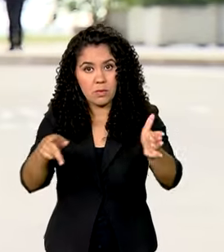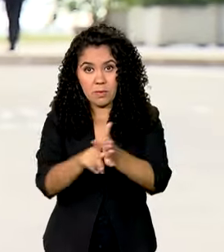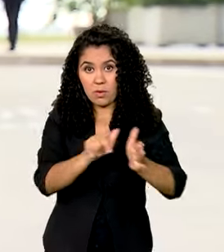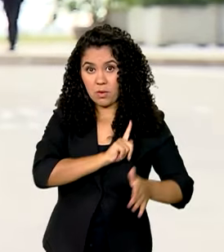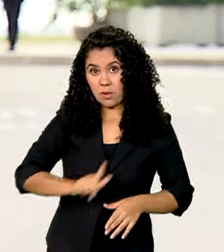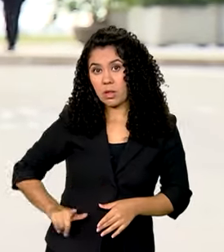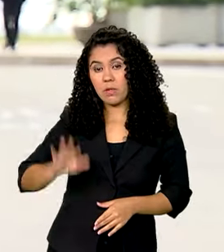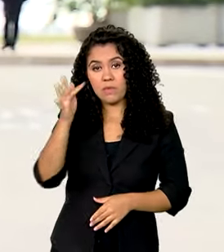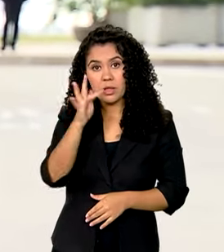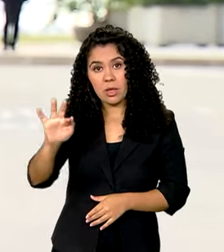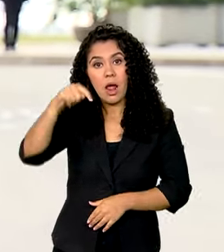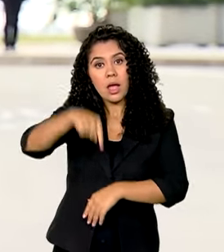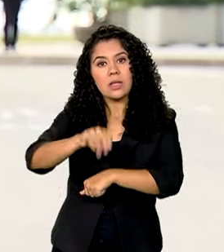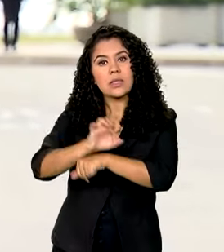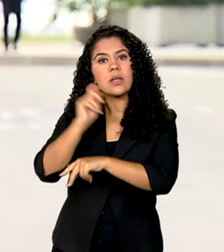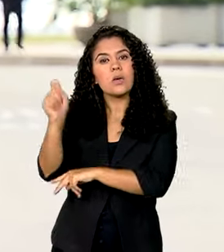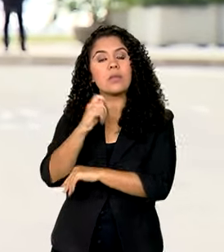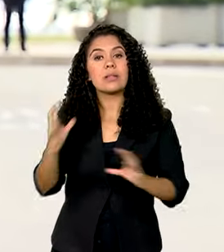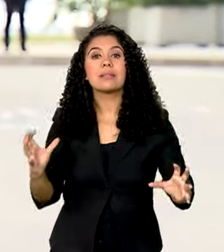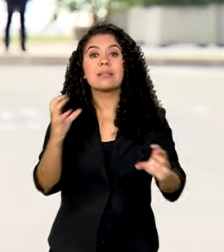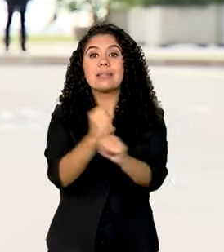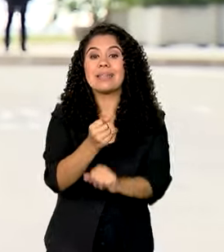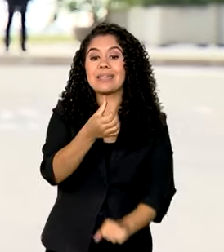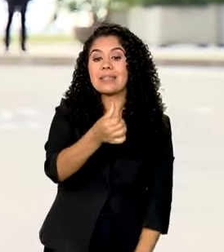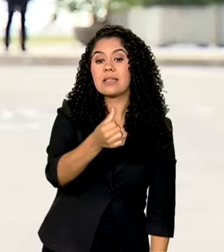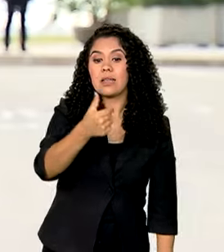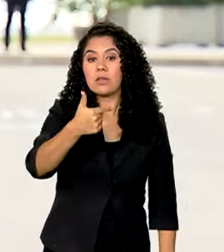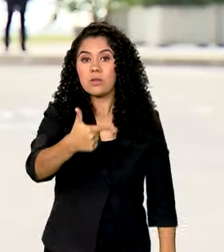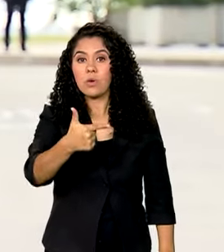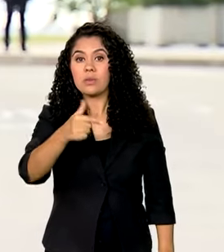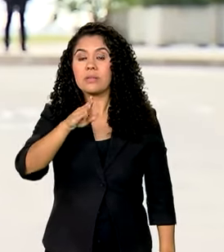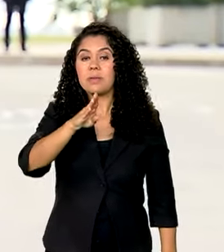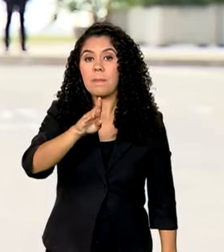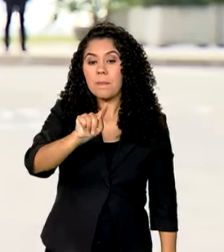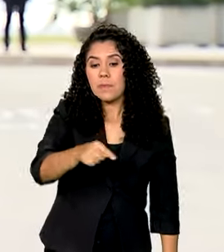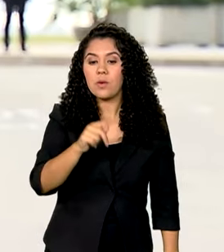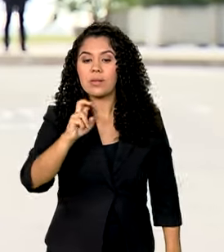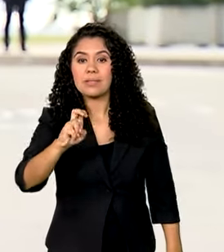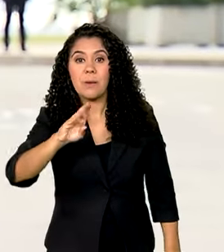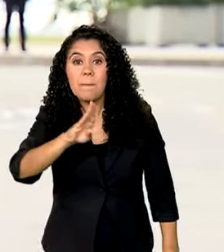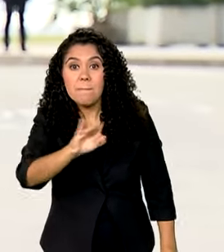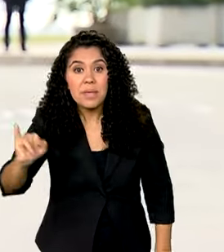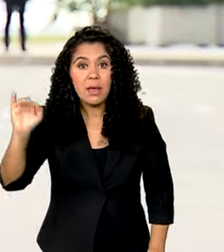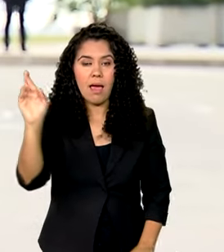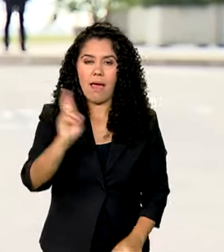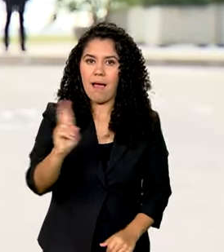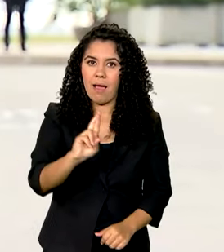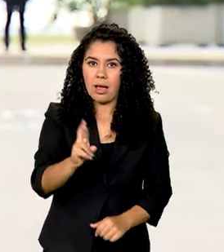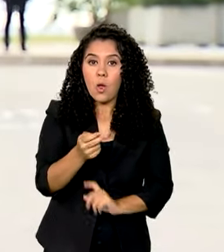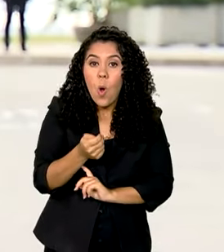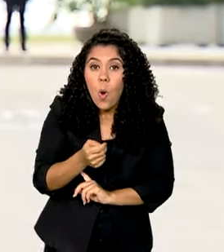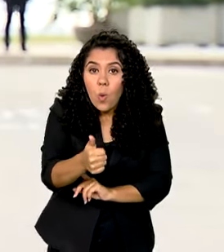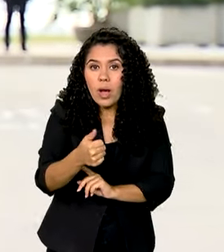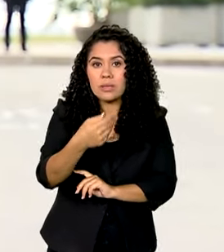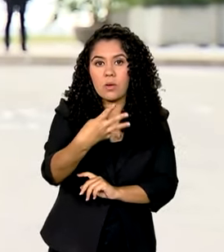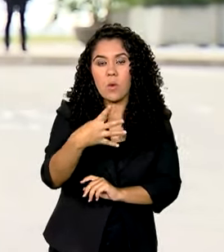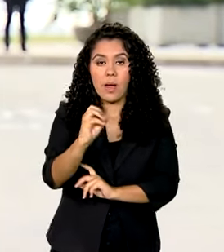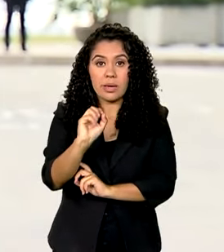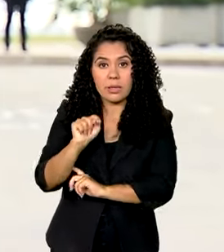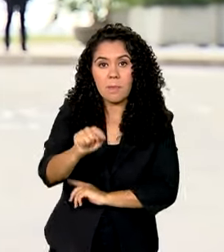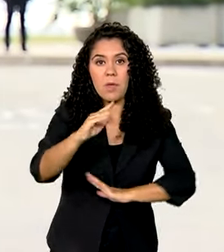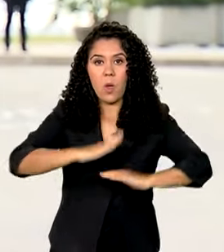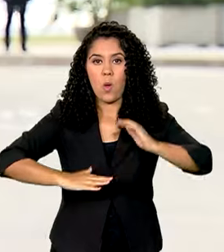estado somam 62 bilhões e meio de reais. Quase 40 mil